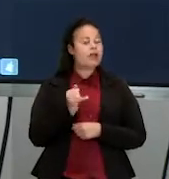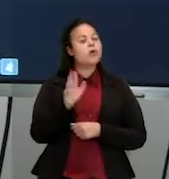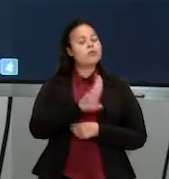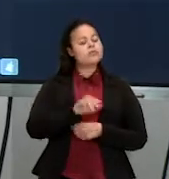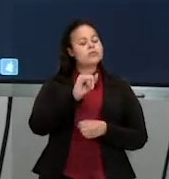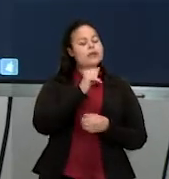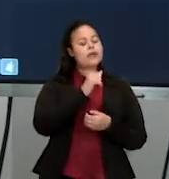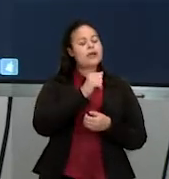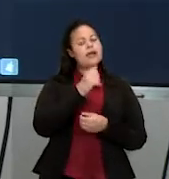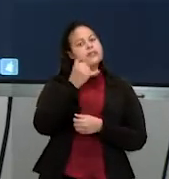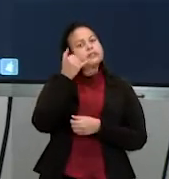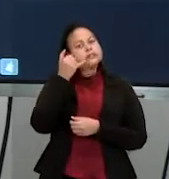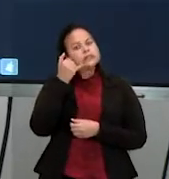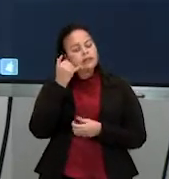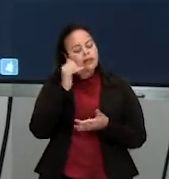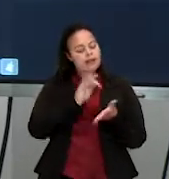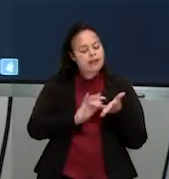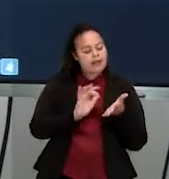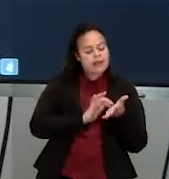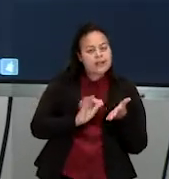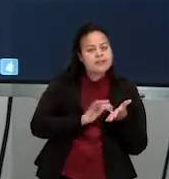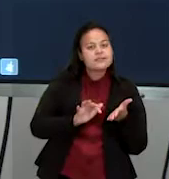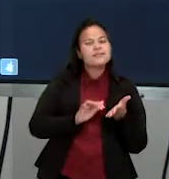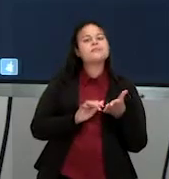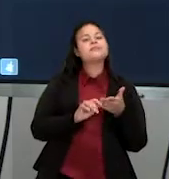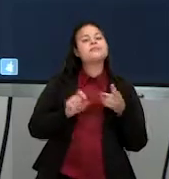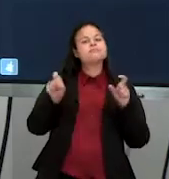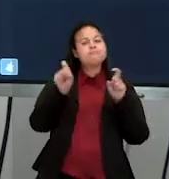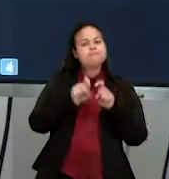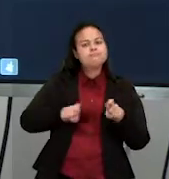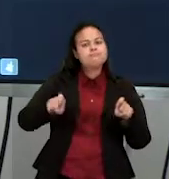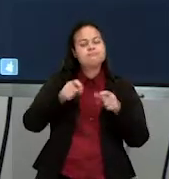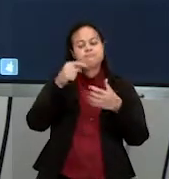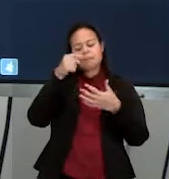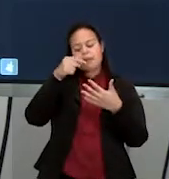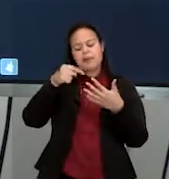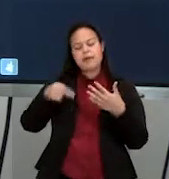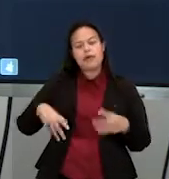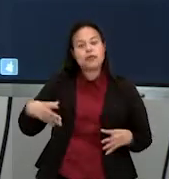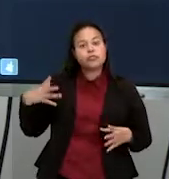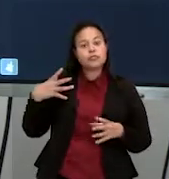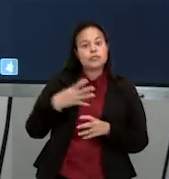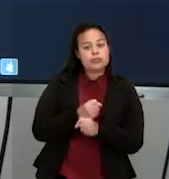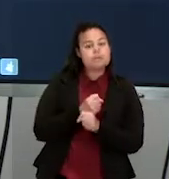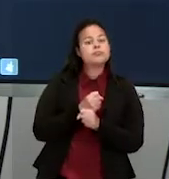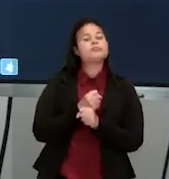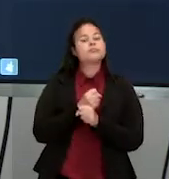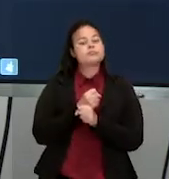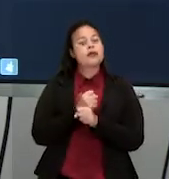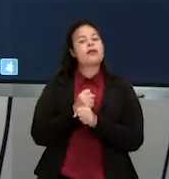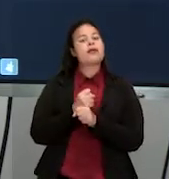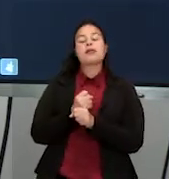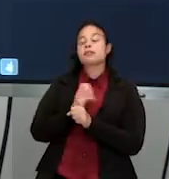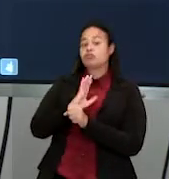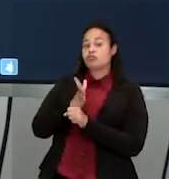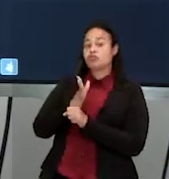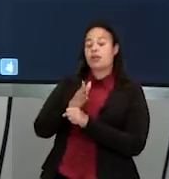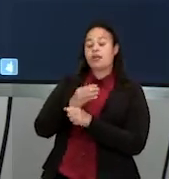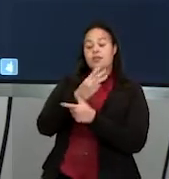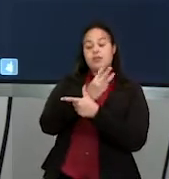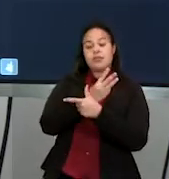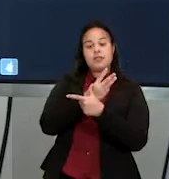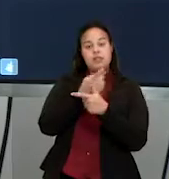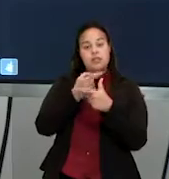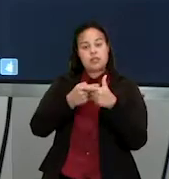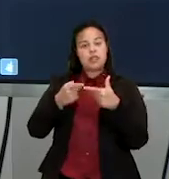celular, você vai usar uma calculadora, Você vai fazer a conta lá, aqui eu já fiz a conta, e 33